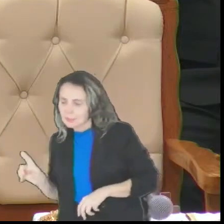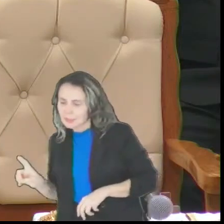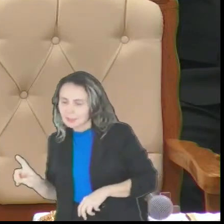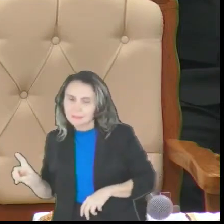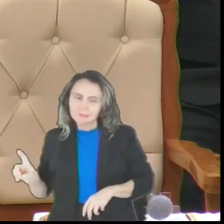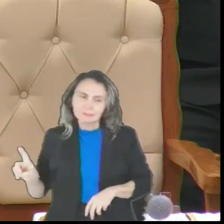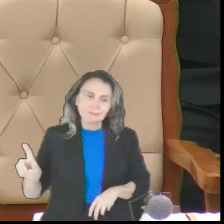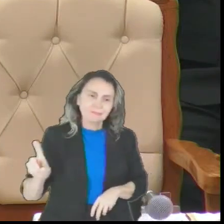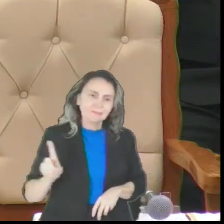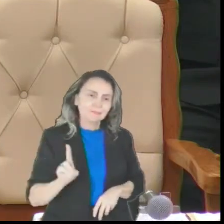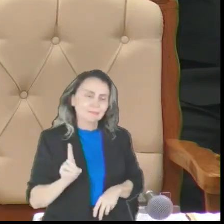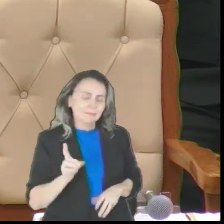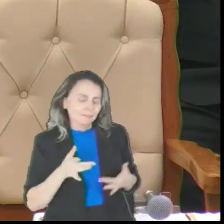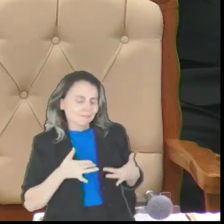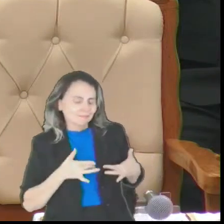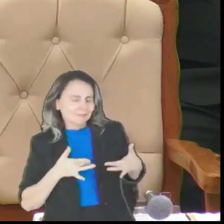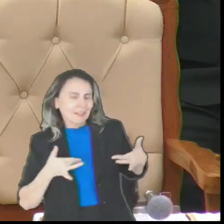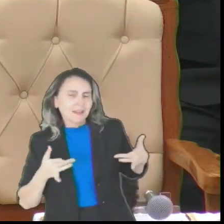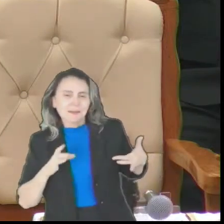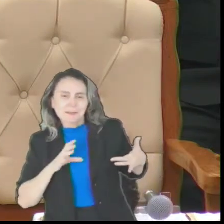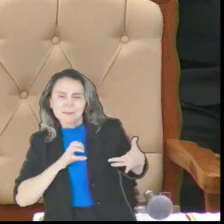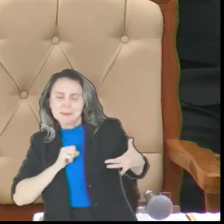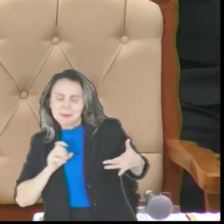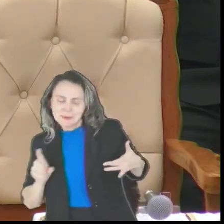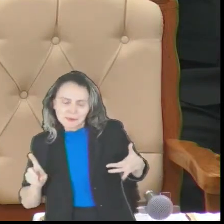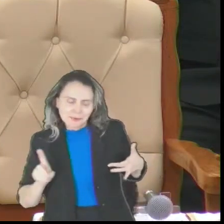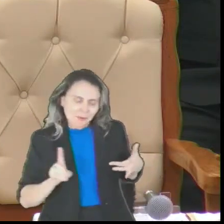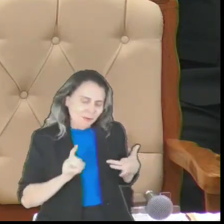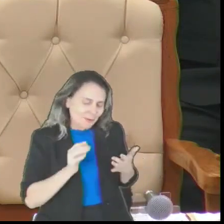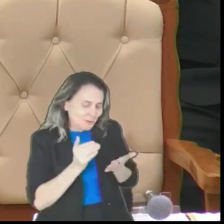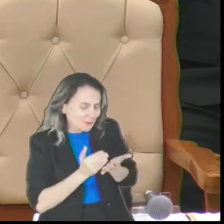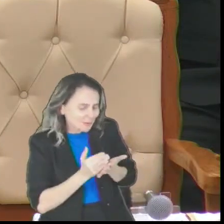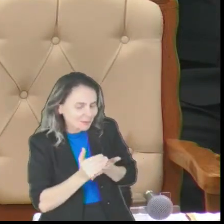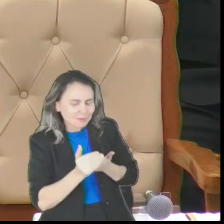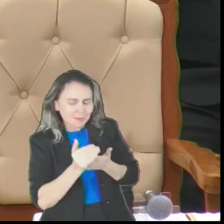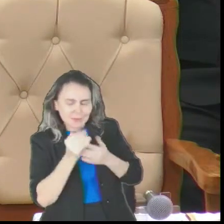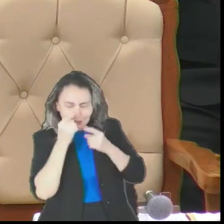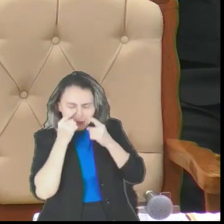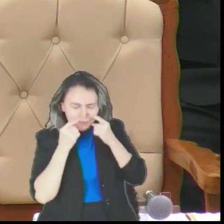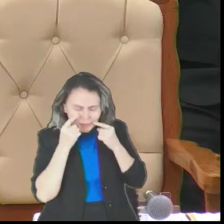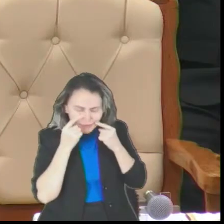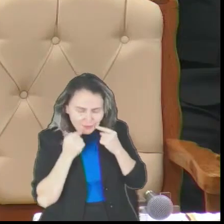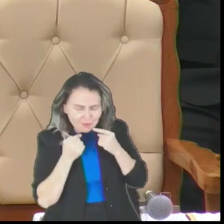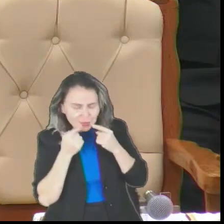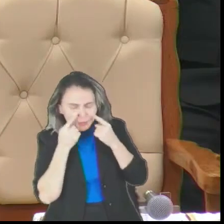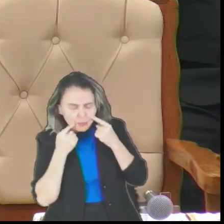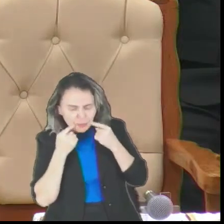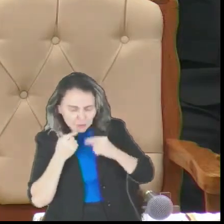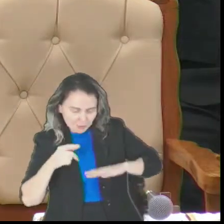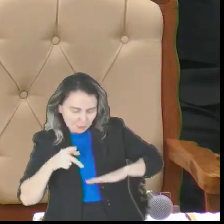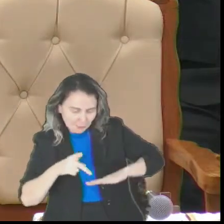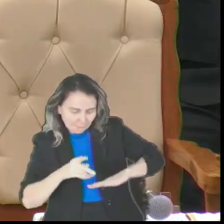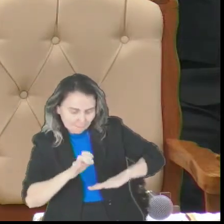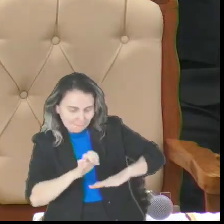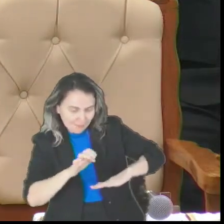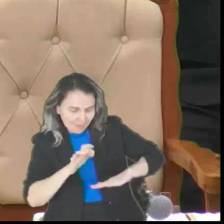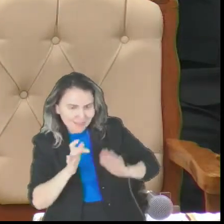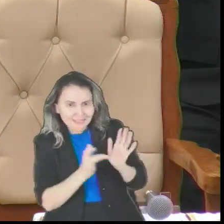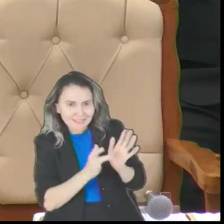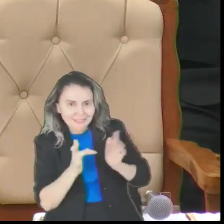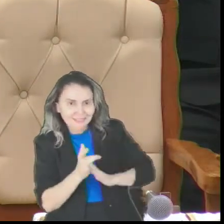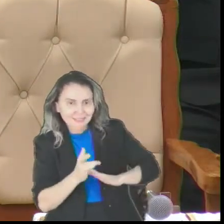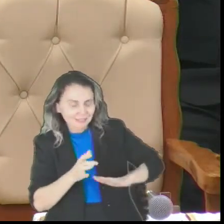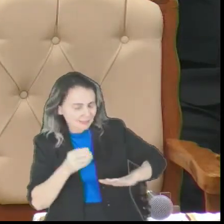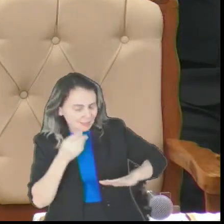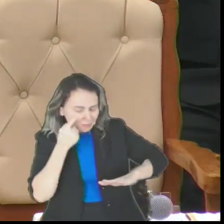muito amorosa, se aproxima e começa a chorar, e começa a banhar os pés de Jesus. Ela desata os cabelos e